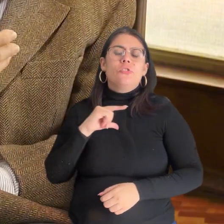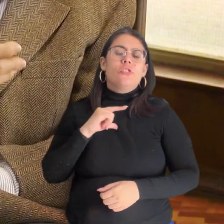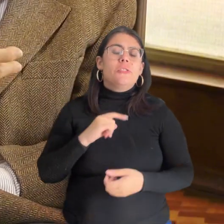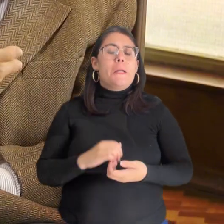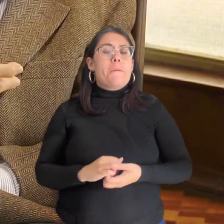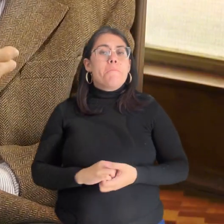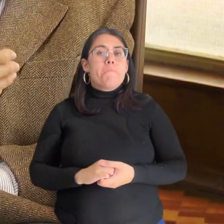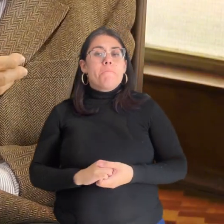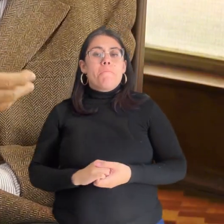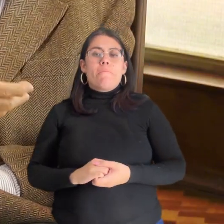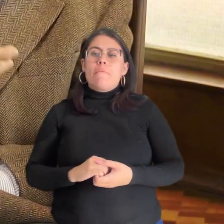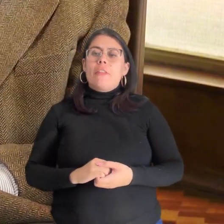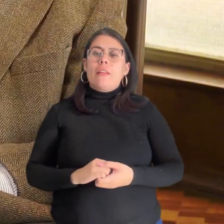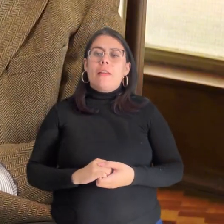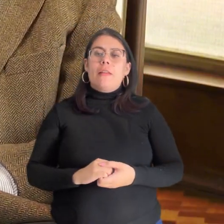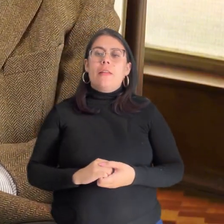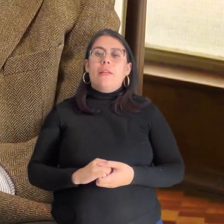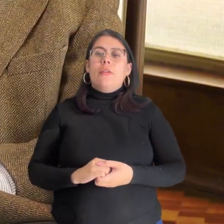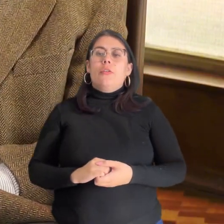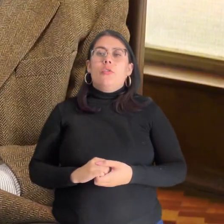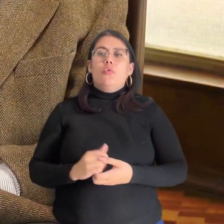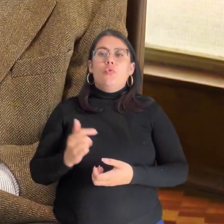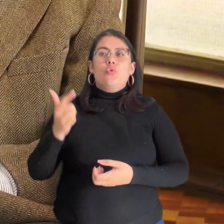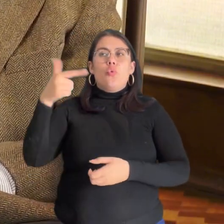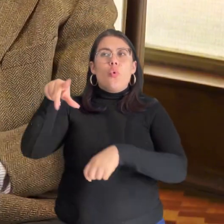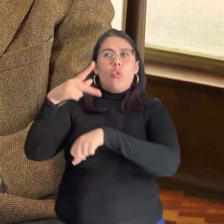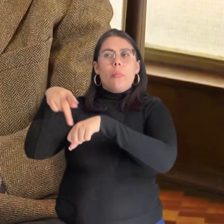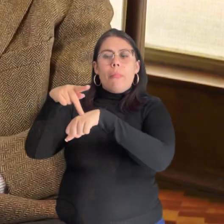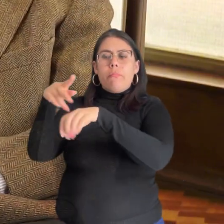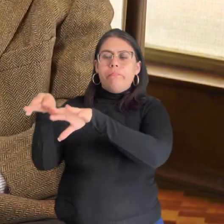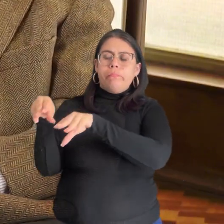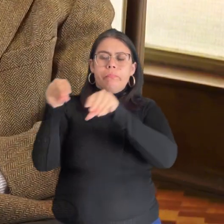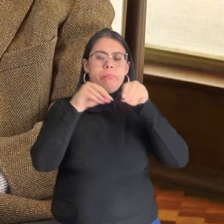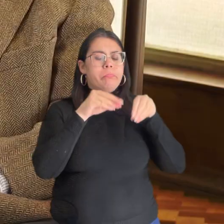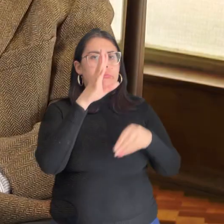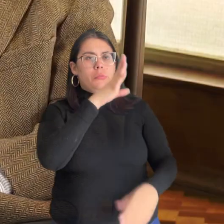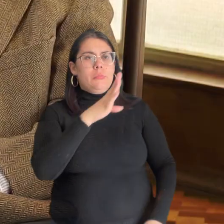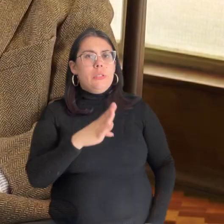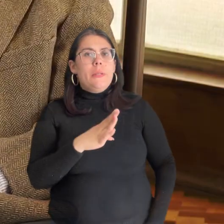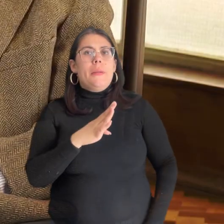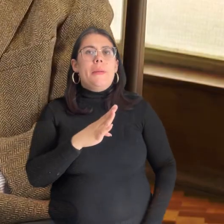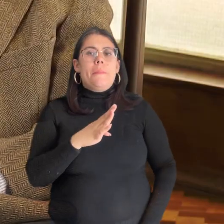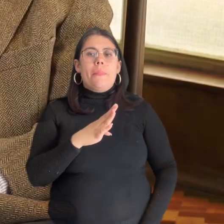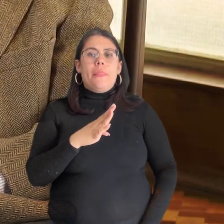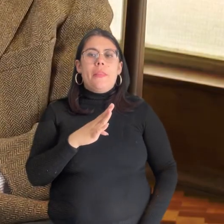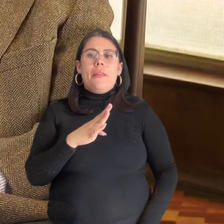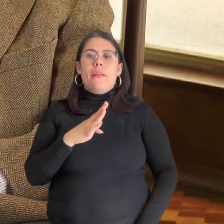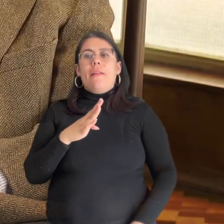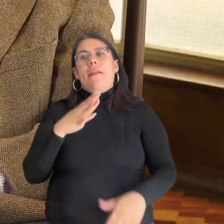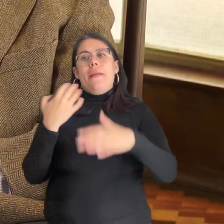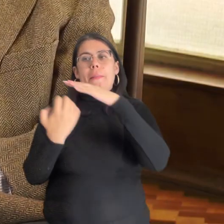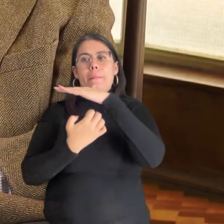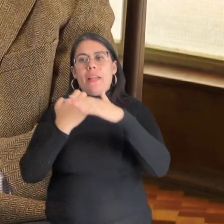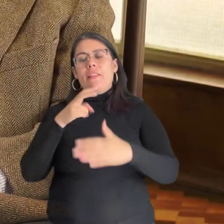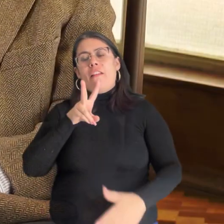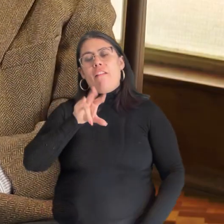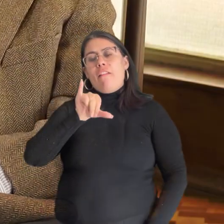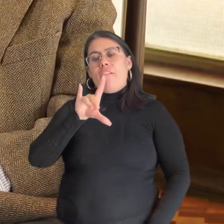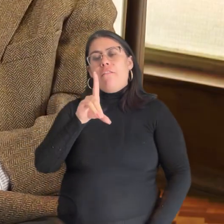digamos, de certa maneira, trazido para o Brasil, a empresa chamada